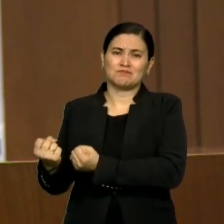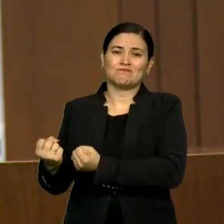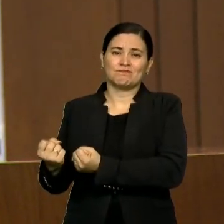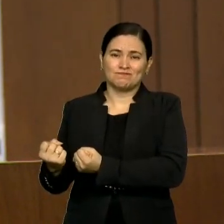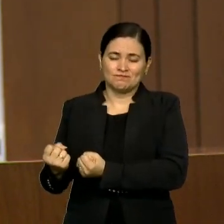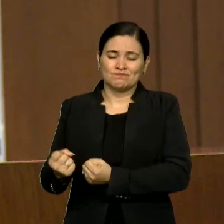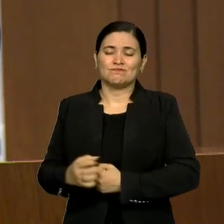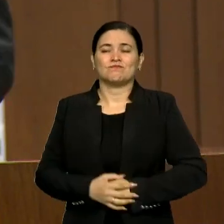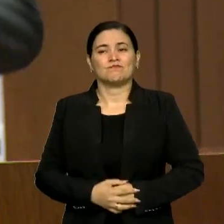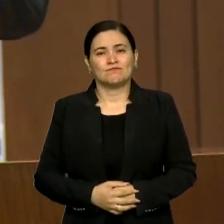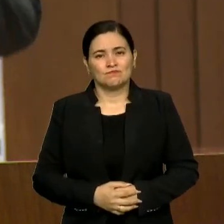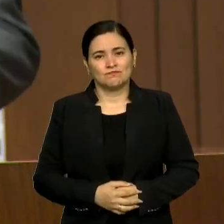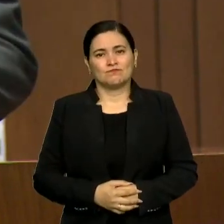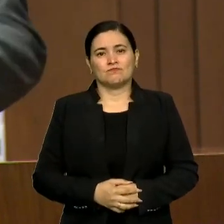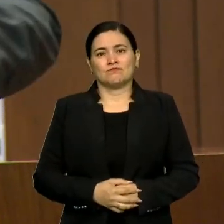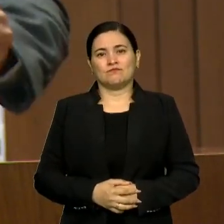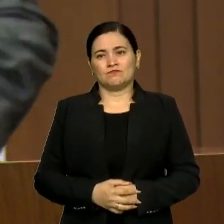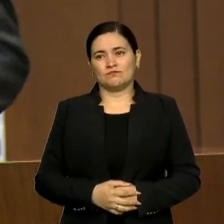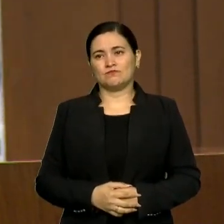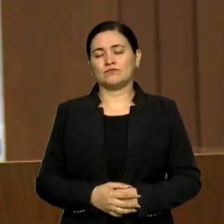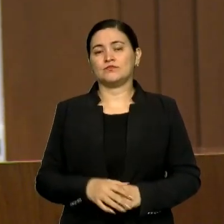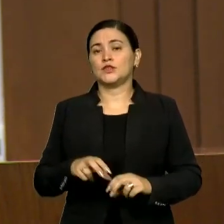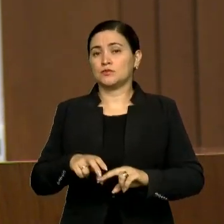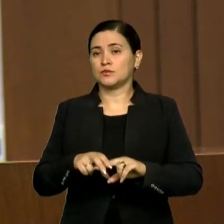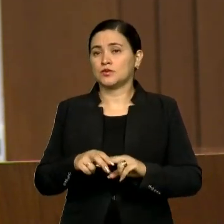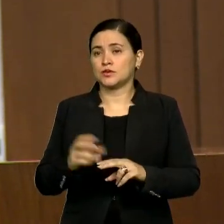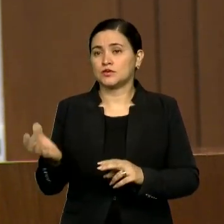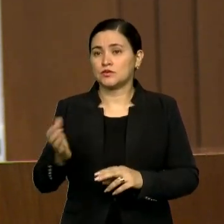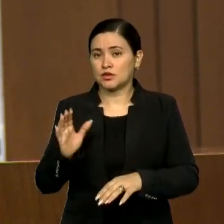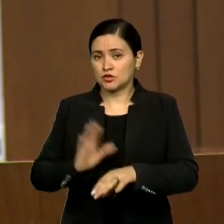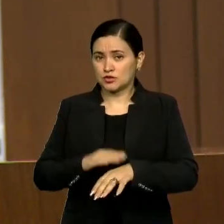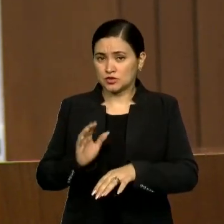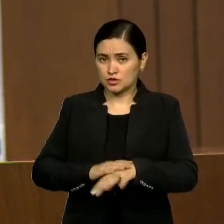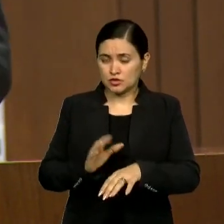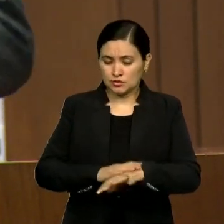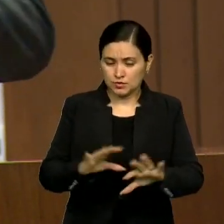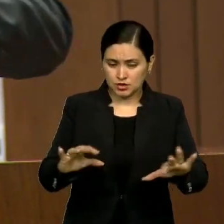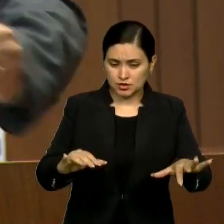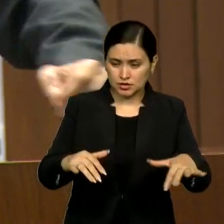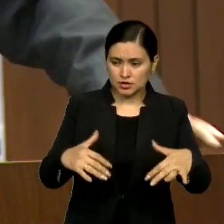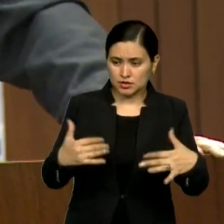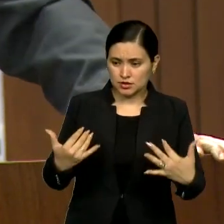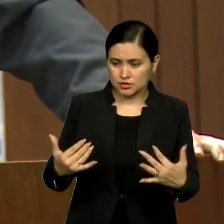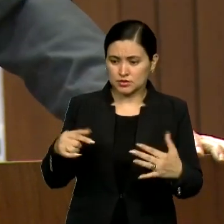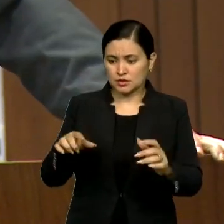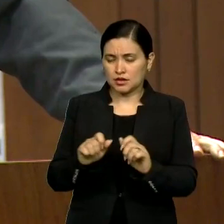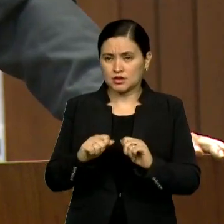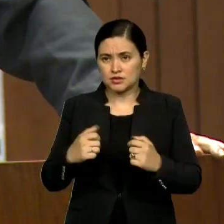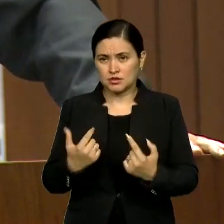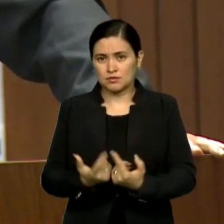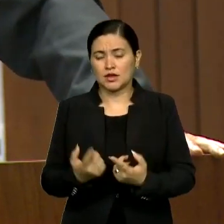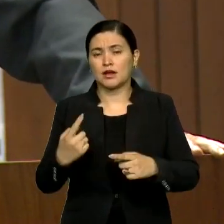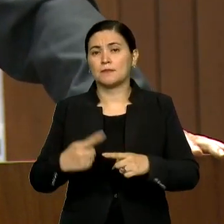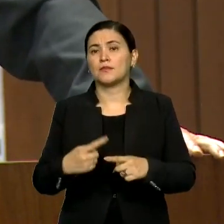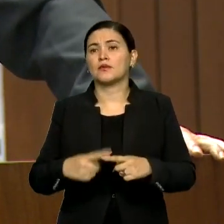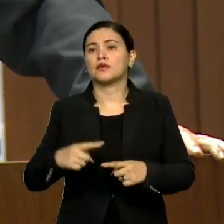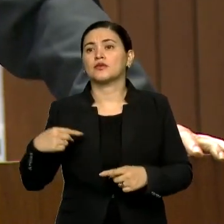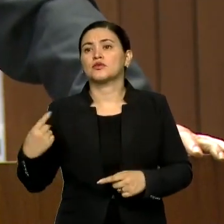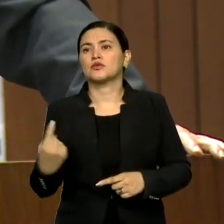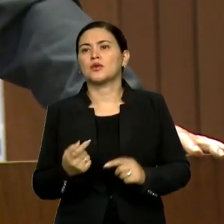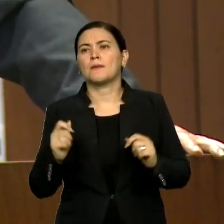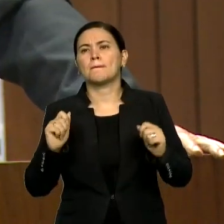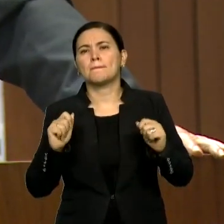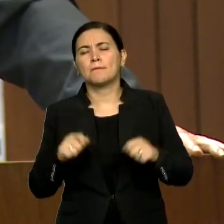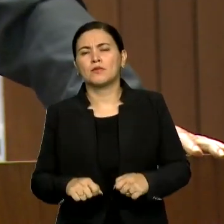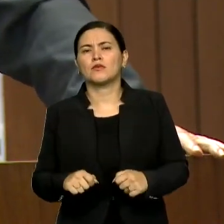Nesse sentido, quero chamar a atenção desta casa para que a gente possa colocar à